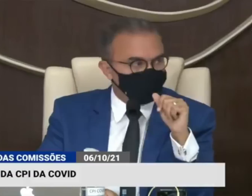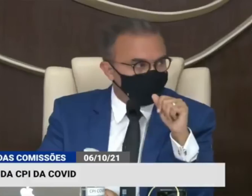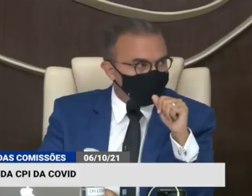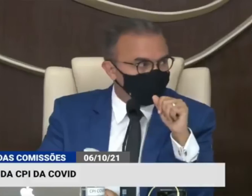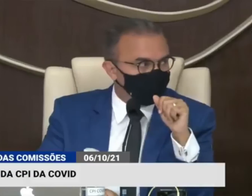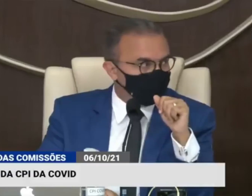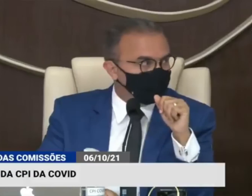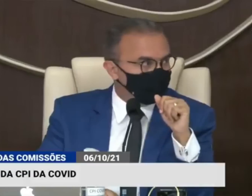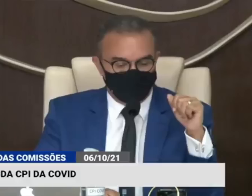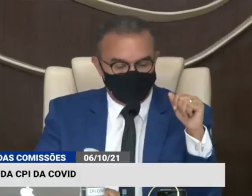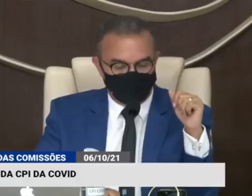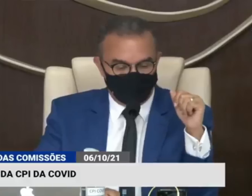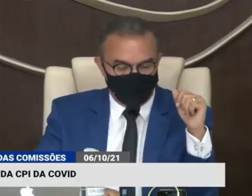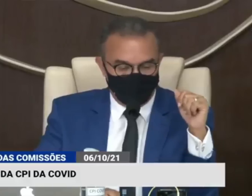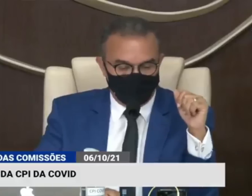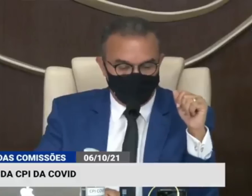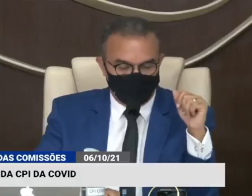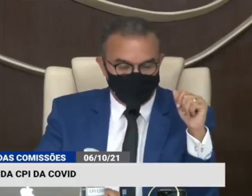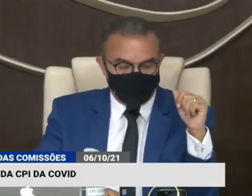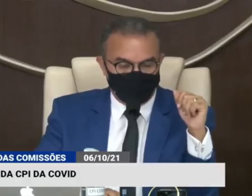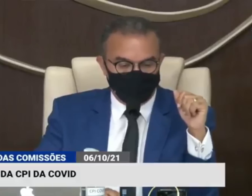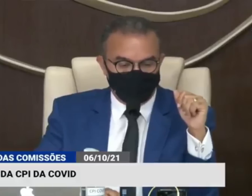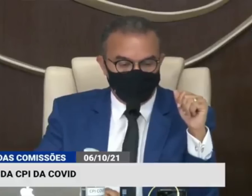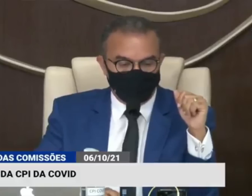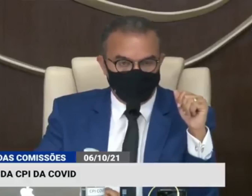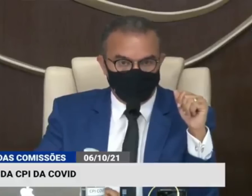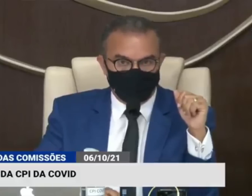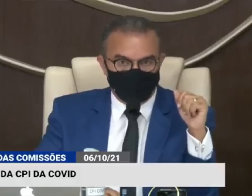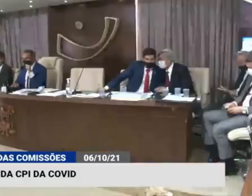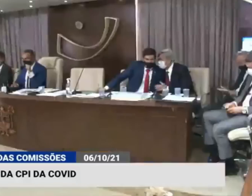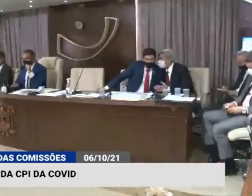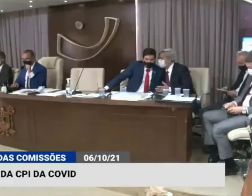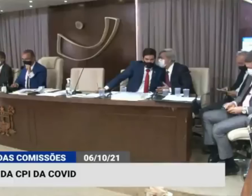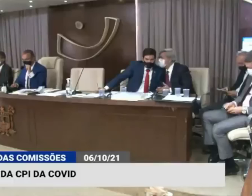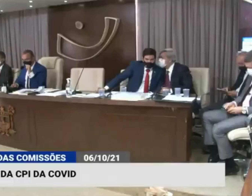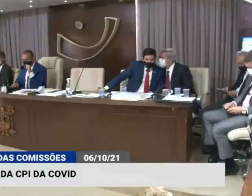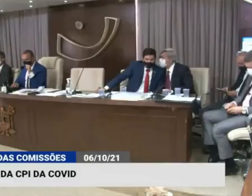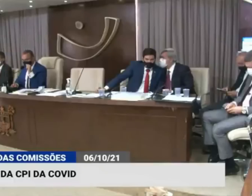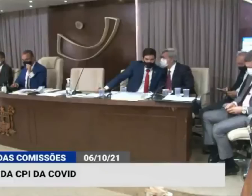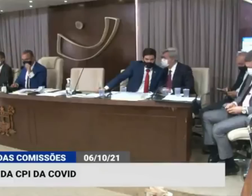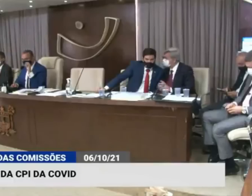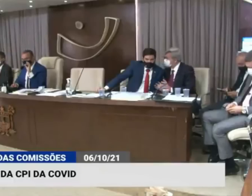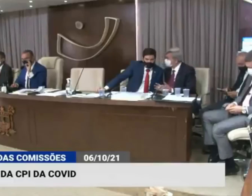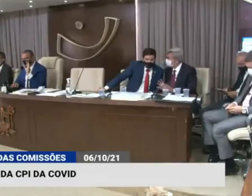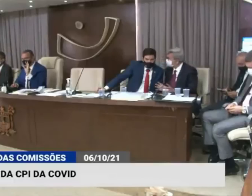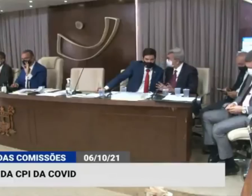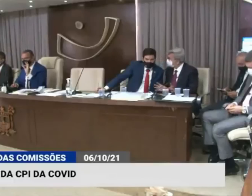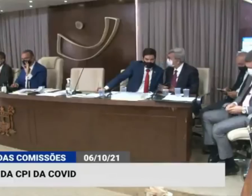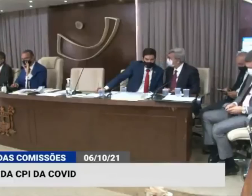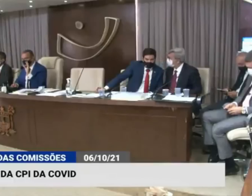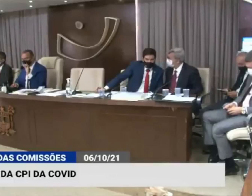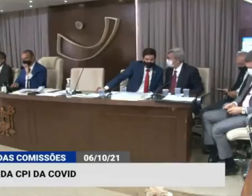estou aqui passagem emitida pelo que essas expressões leão e gatinhas são expressões